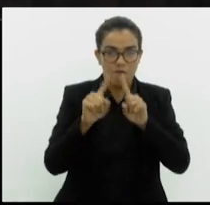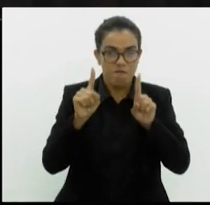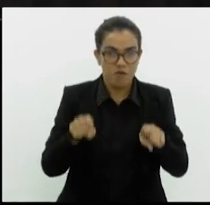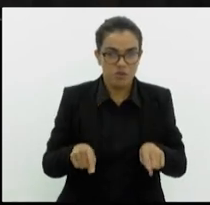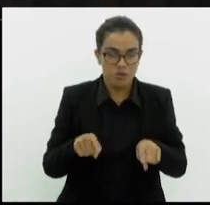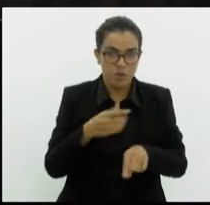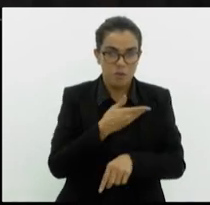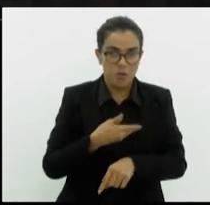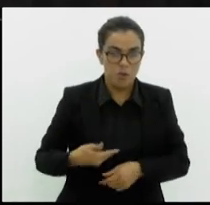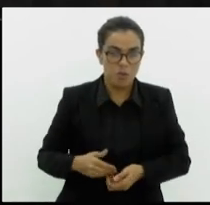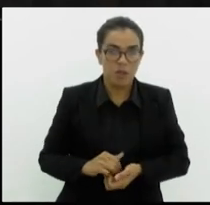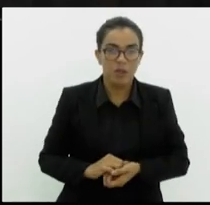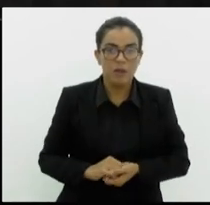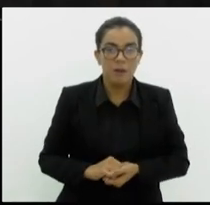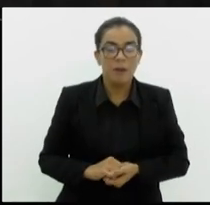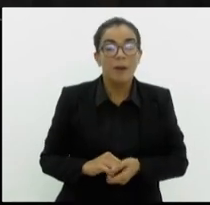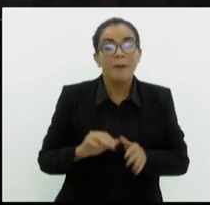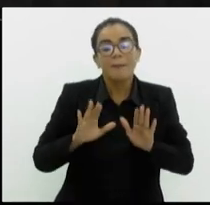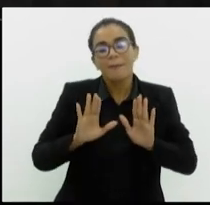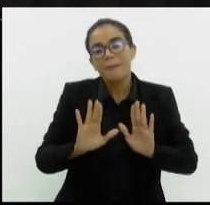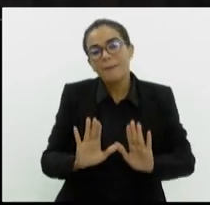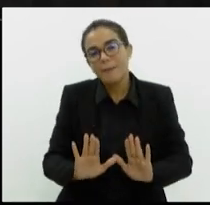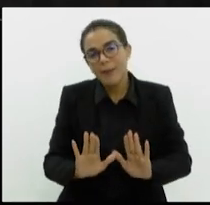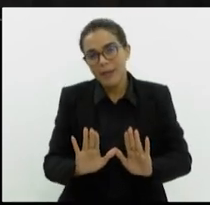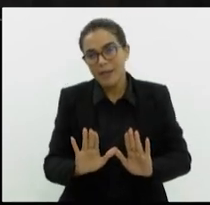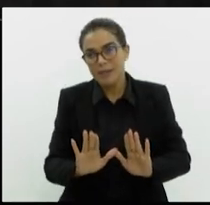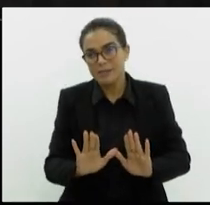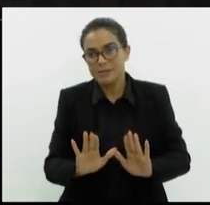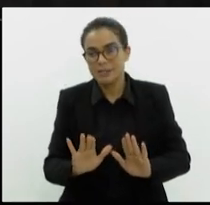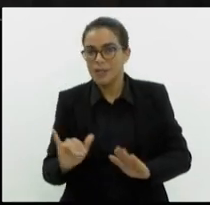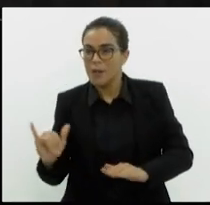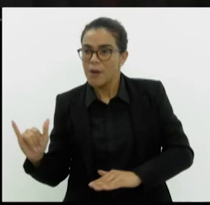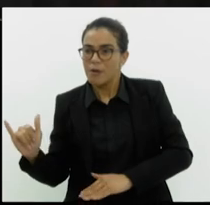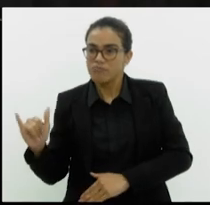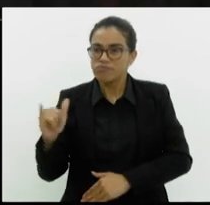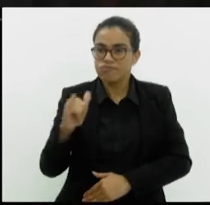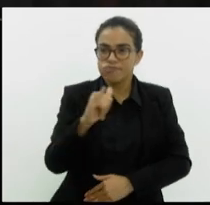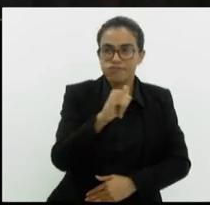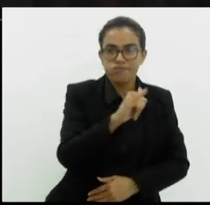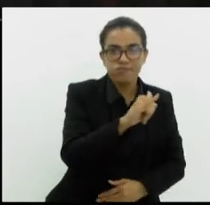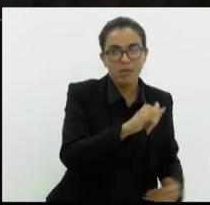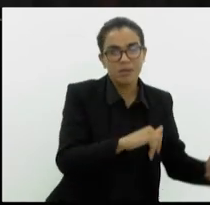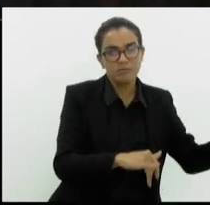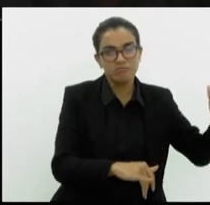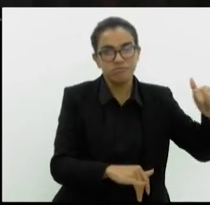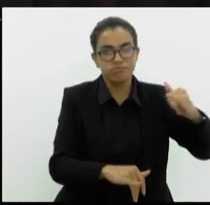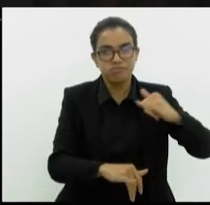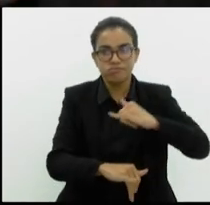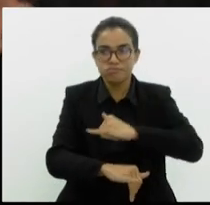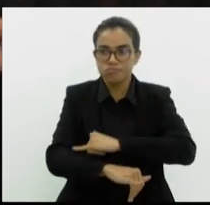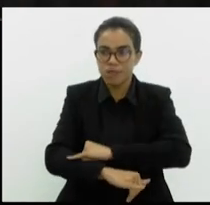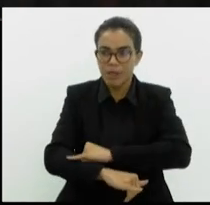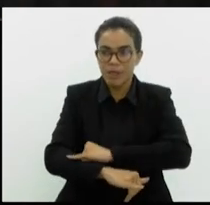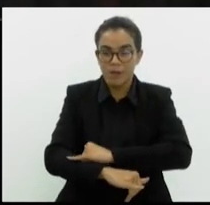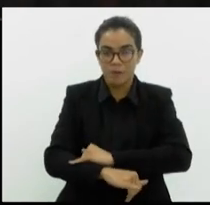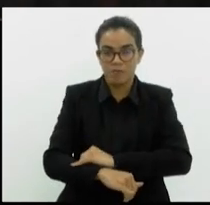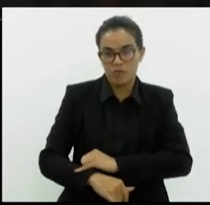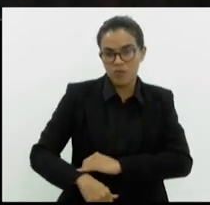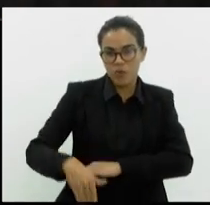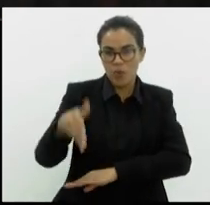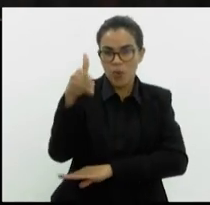bem, isso é problema deles, mas, entre uma viagem e outra, naquelas suítes